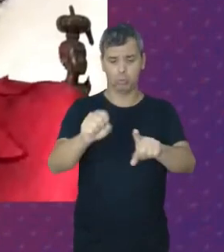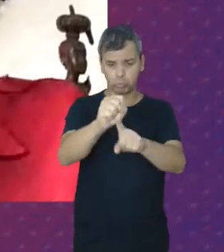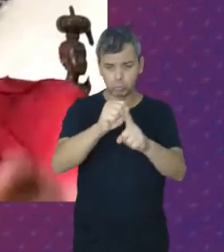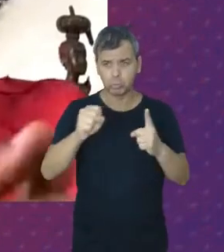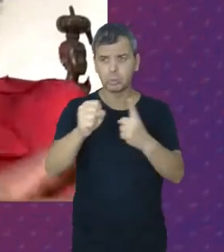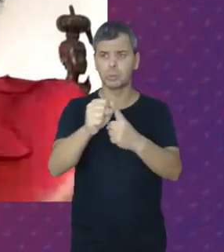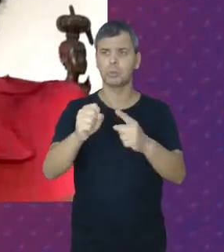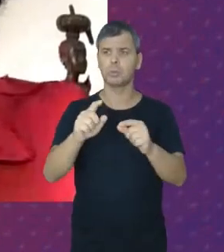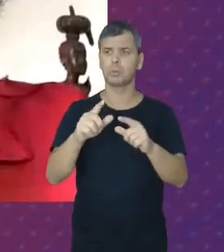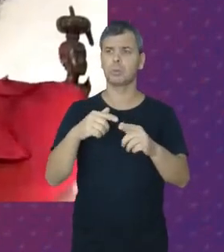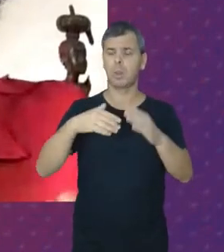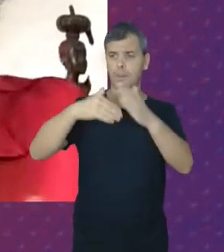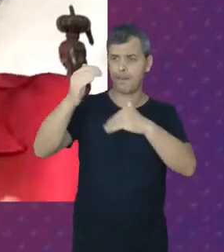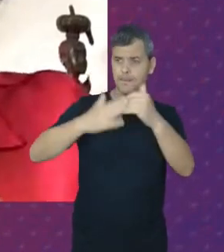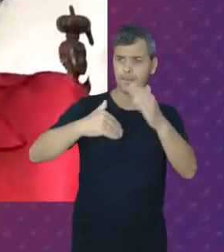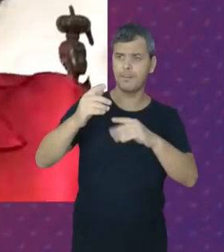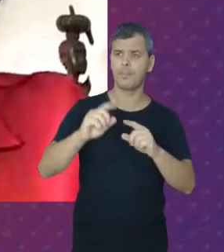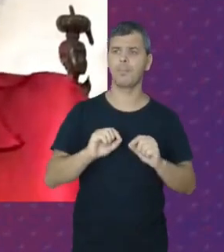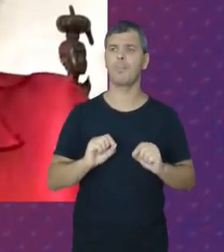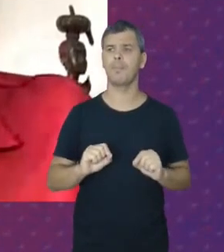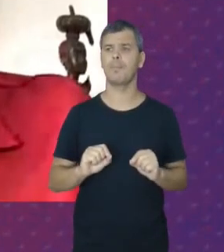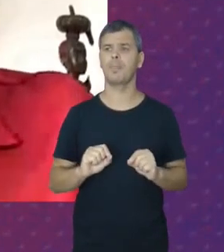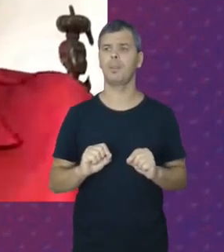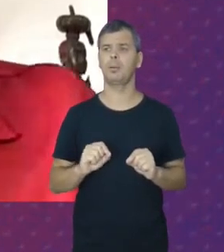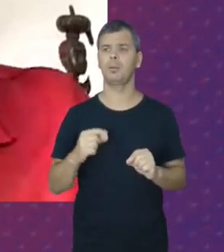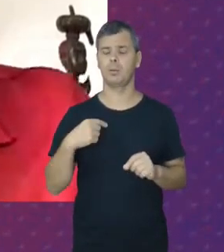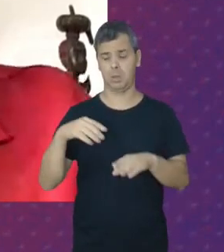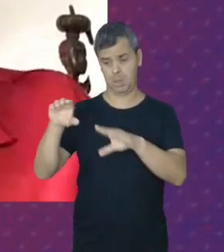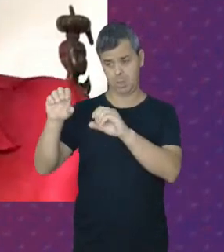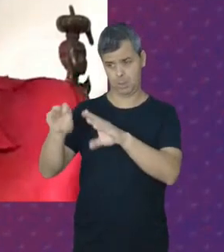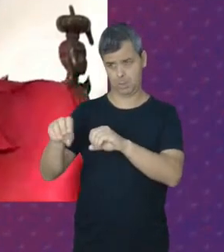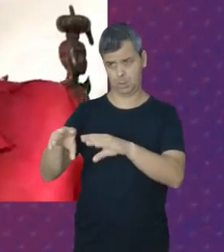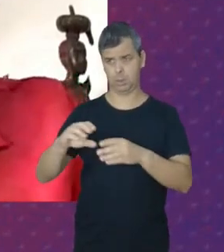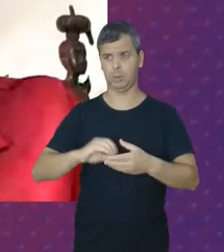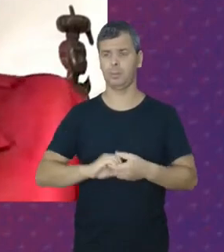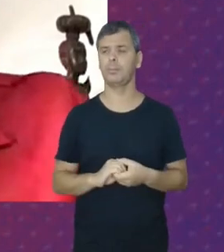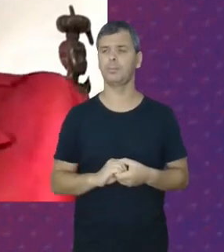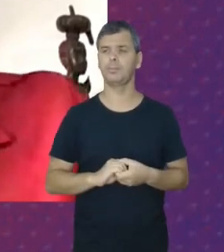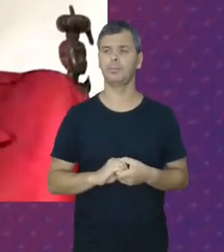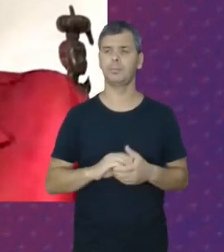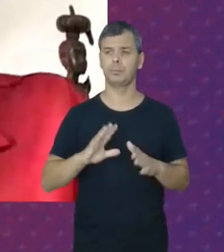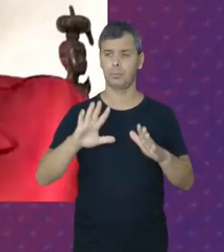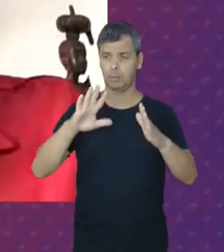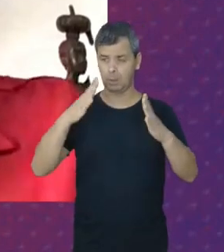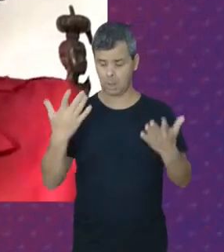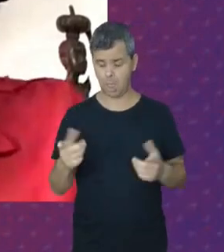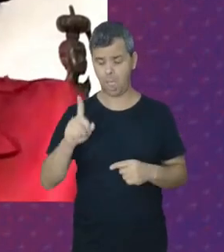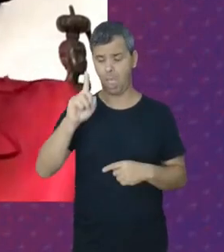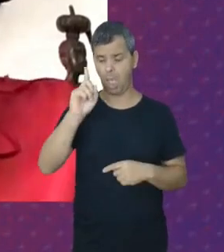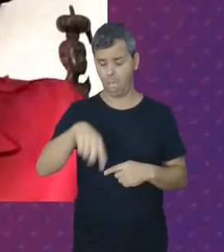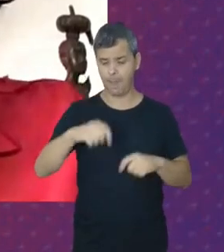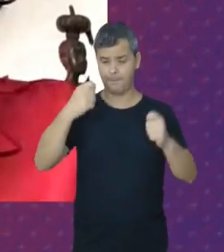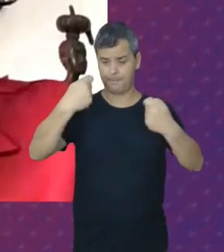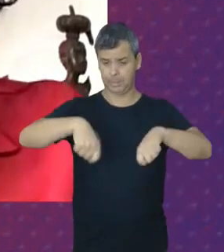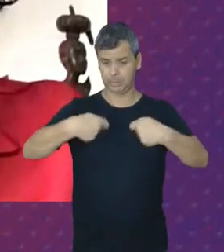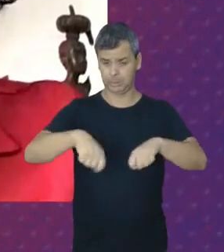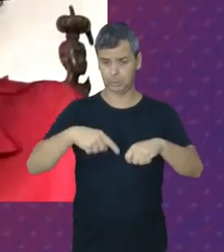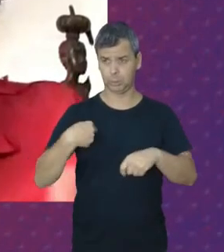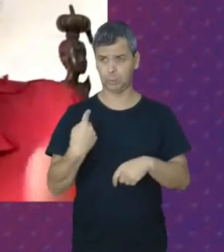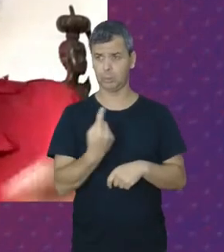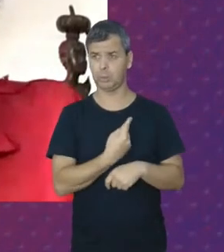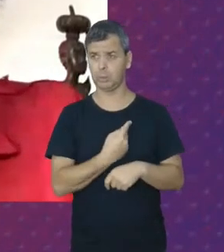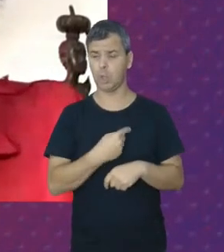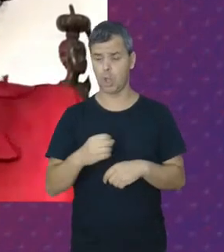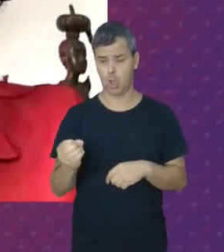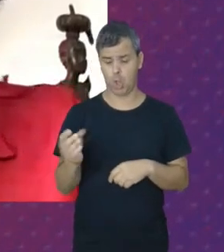Profissional E Educacional Então É preciso Que As